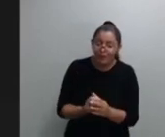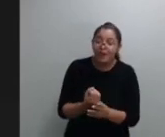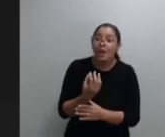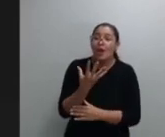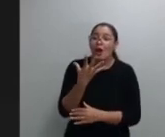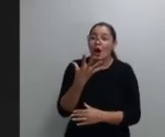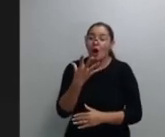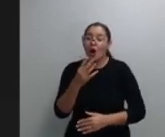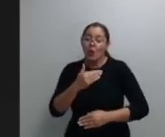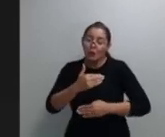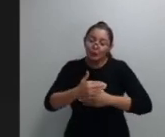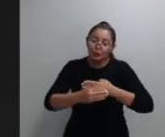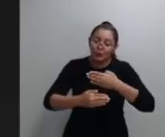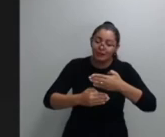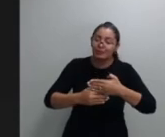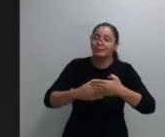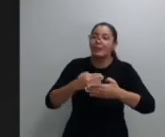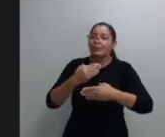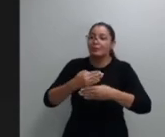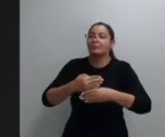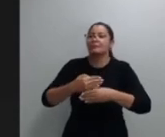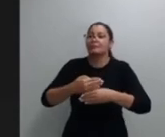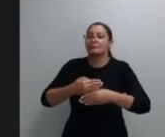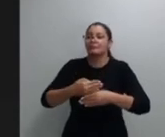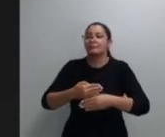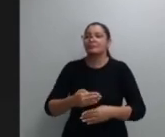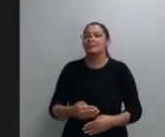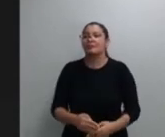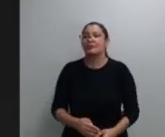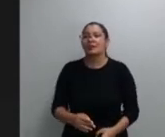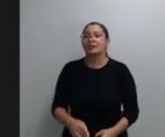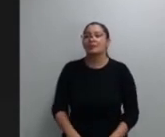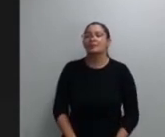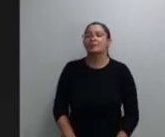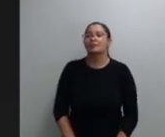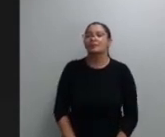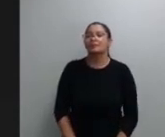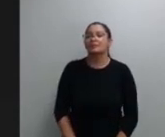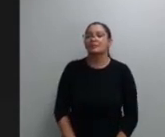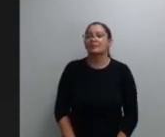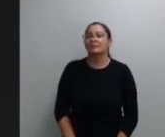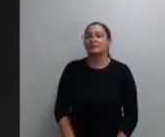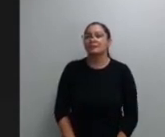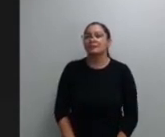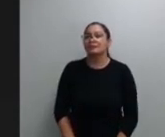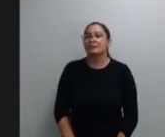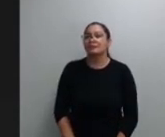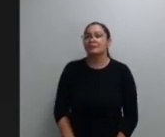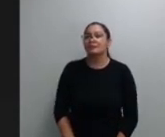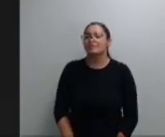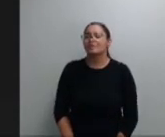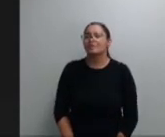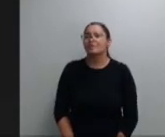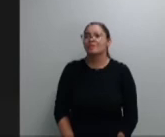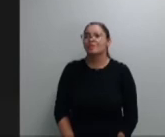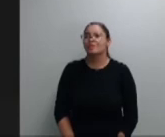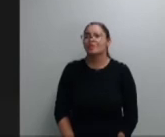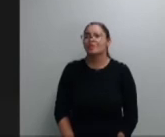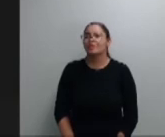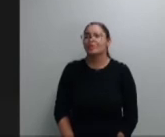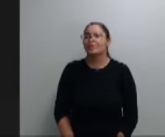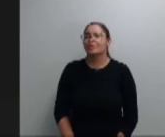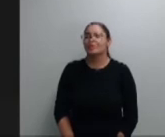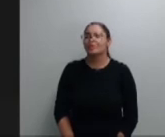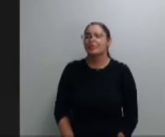ter dão para produzir desde logo efeitos nas reações concorrenciais quer dizer nem que não se efetive nada ministro Cugel